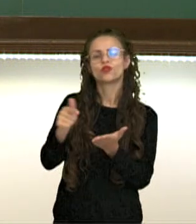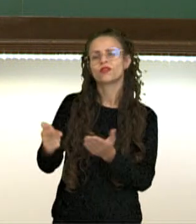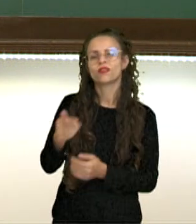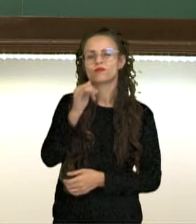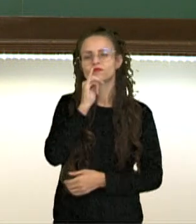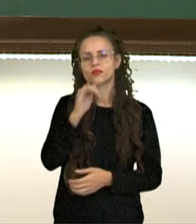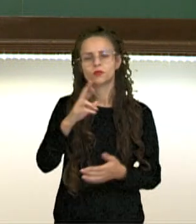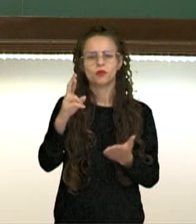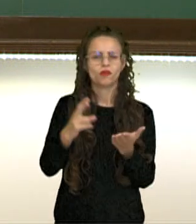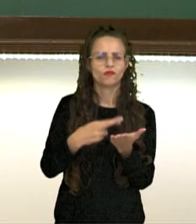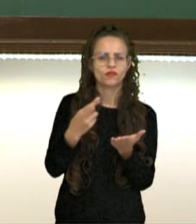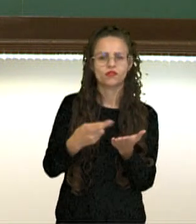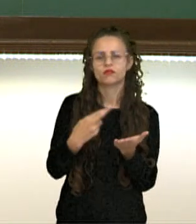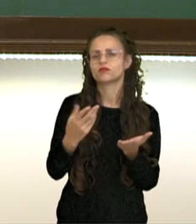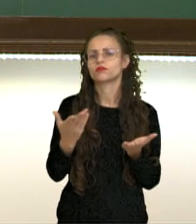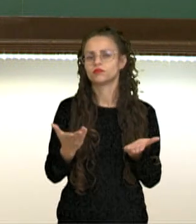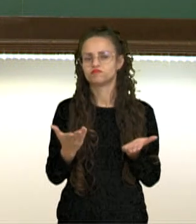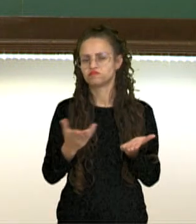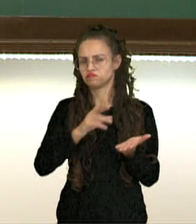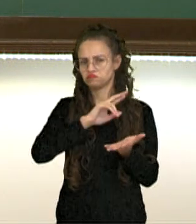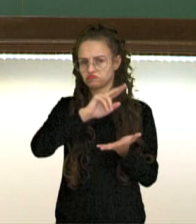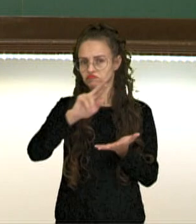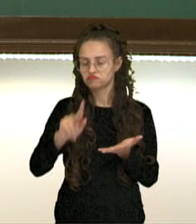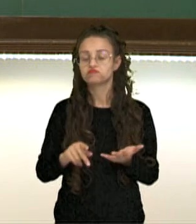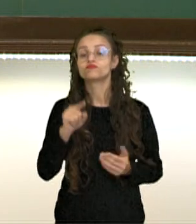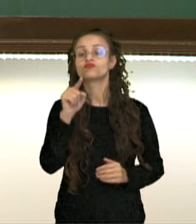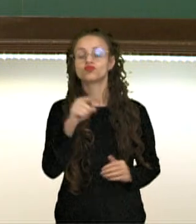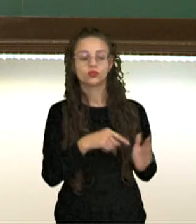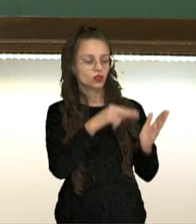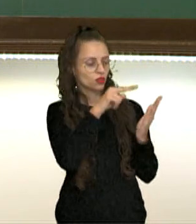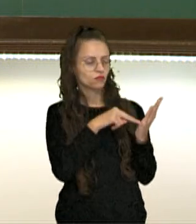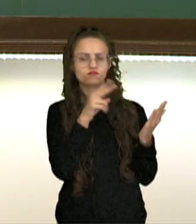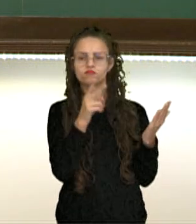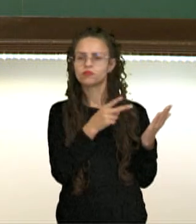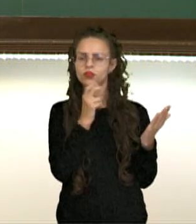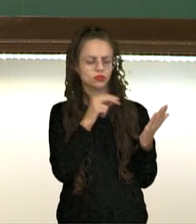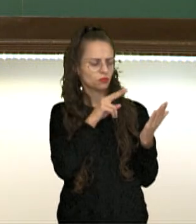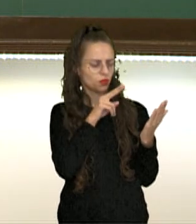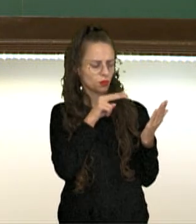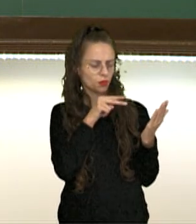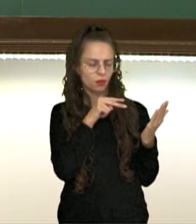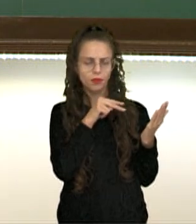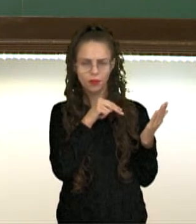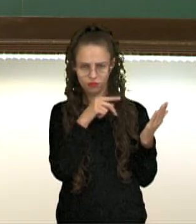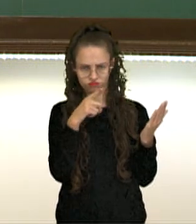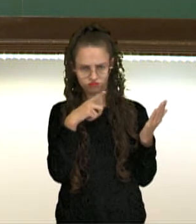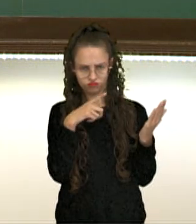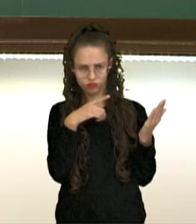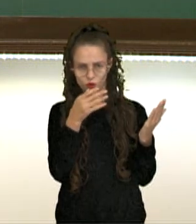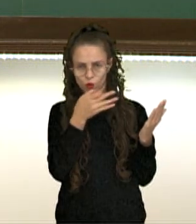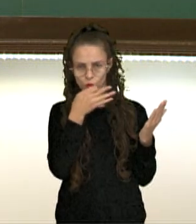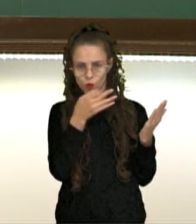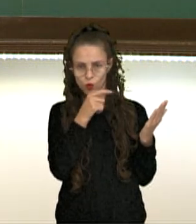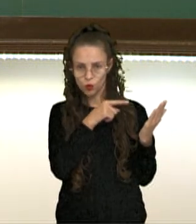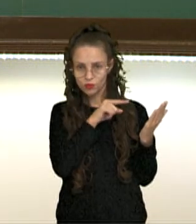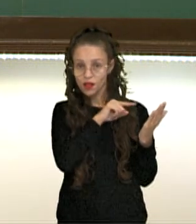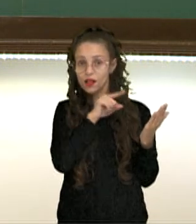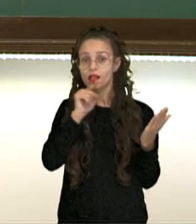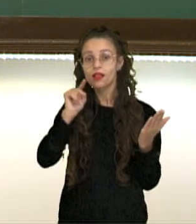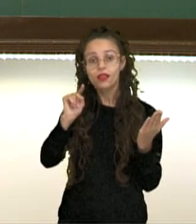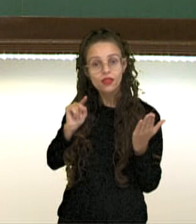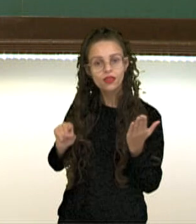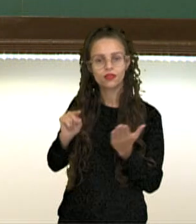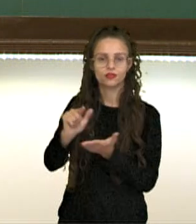jornal, revista, entre outros, o que você observa? Um posicionamento daquele veículo